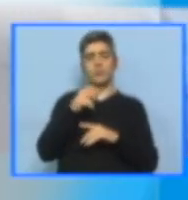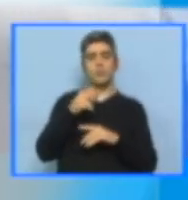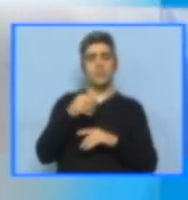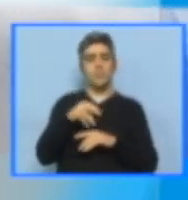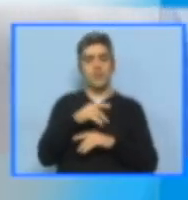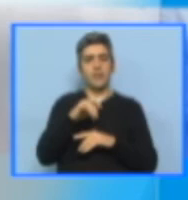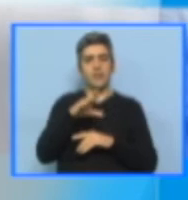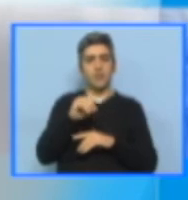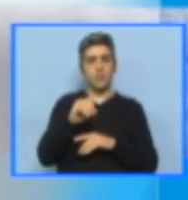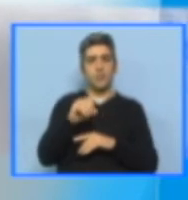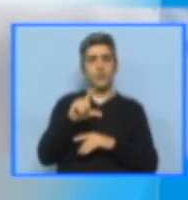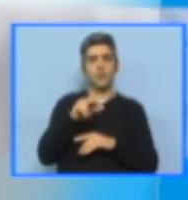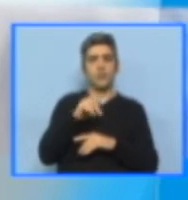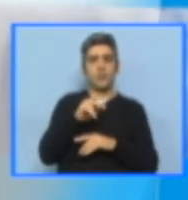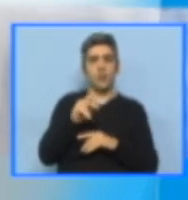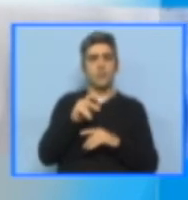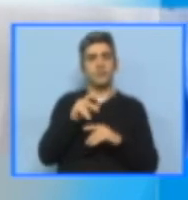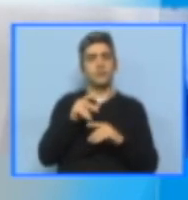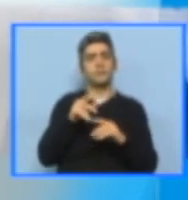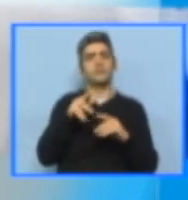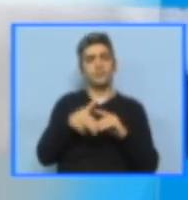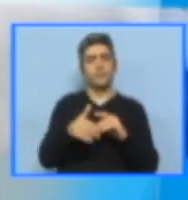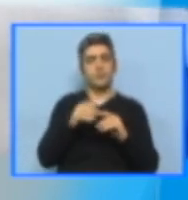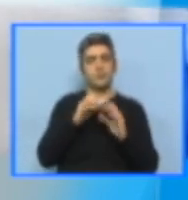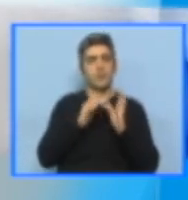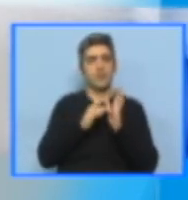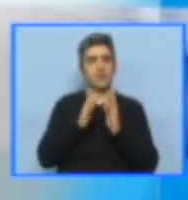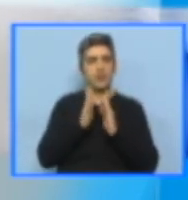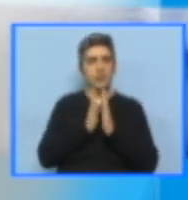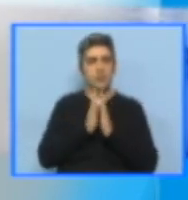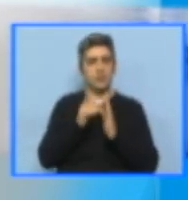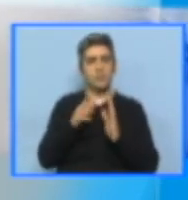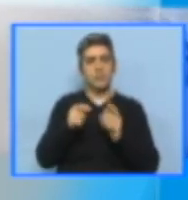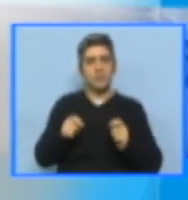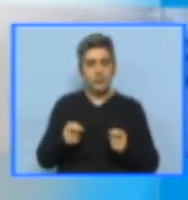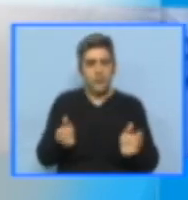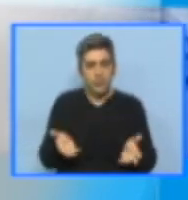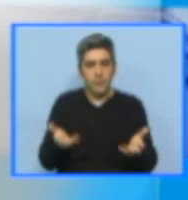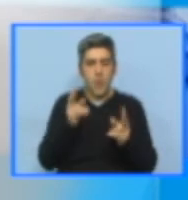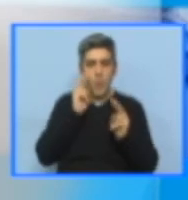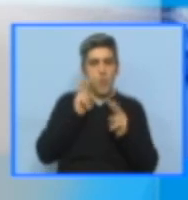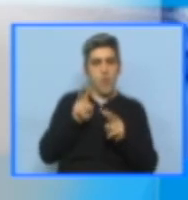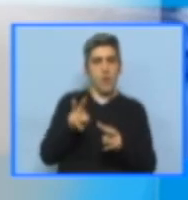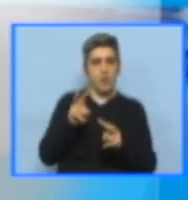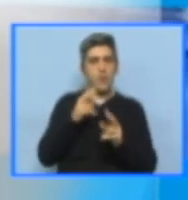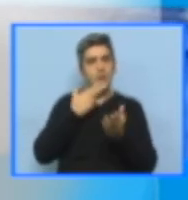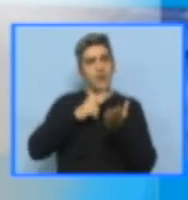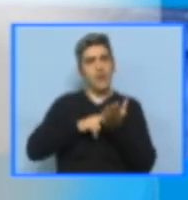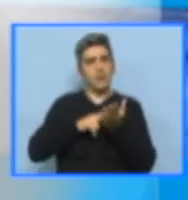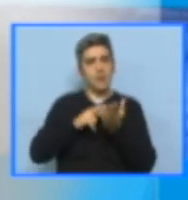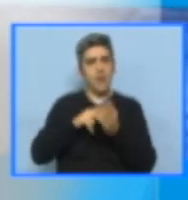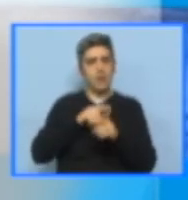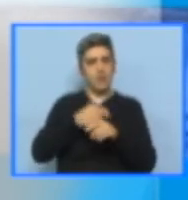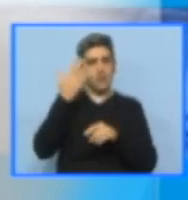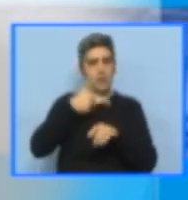cristianismo. No entanto, também a própria Igreja Católica estimulou a olhar a realidade presente